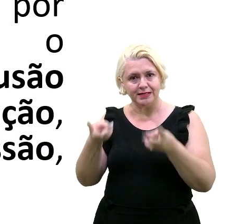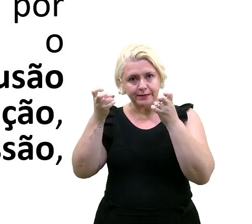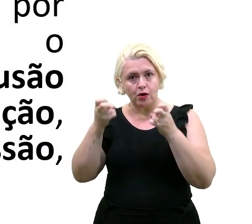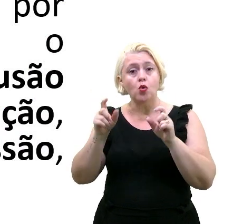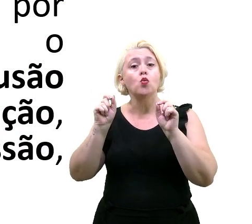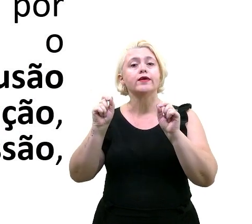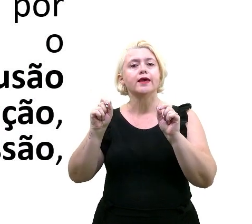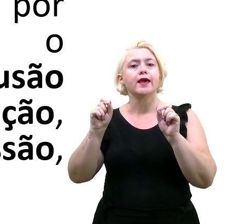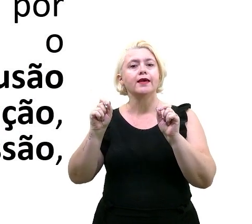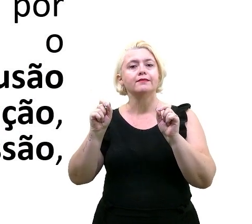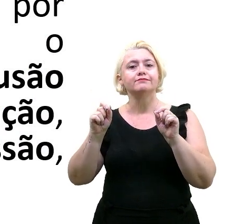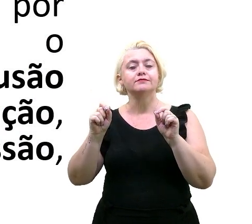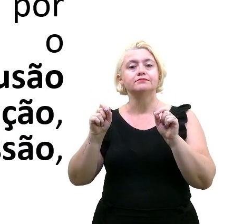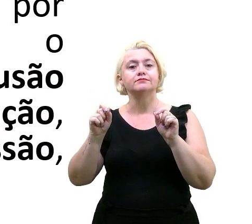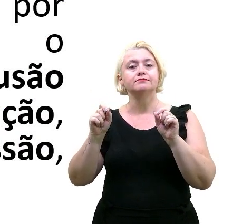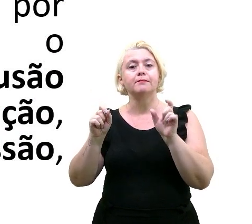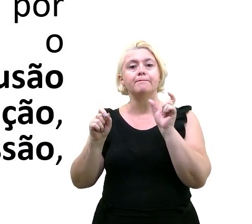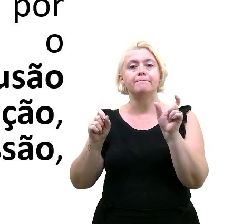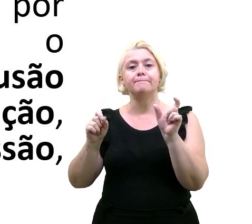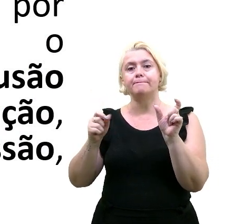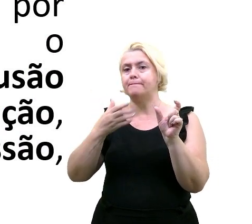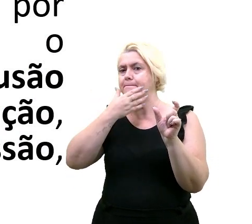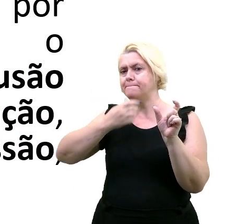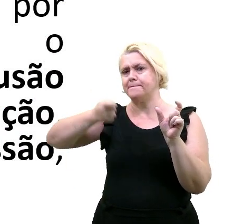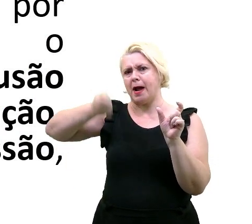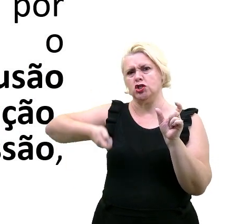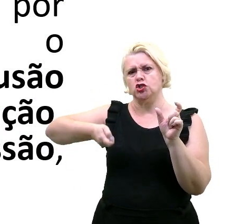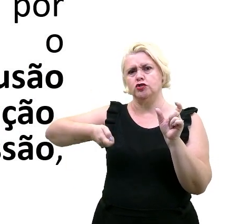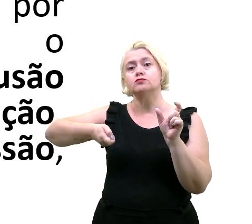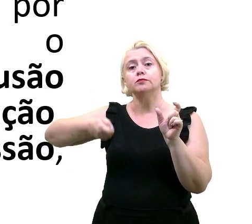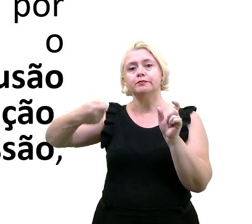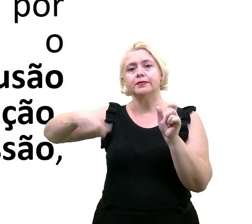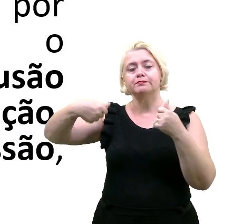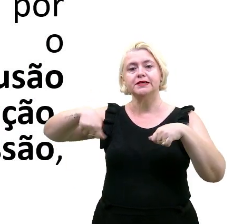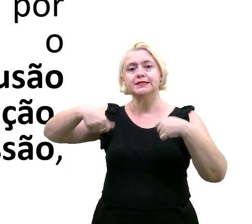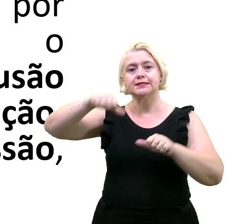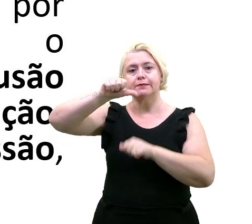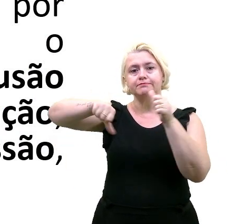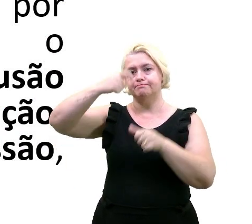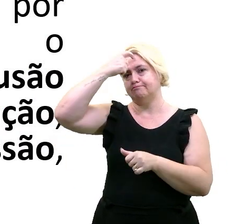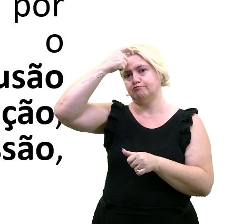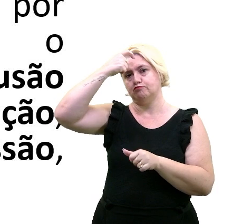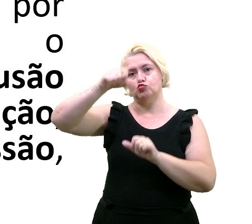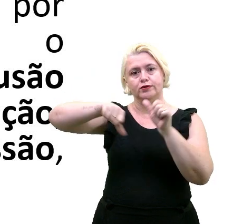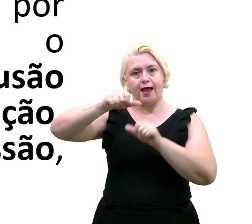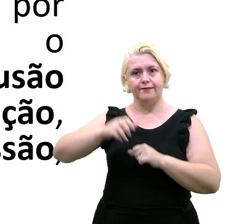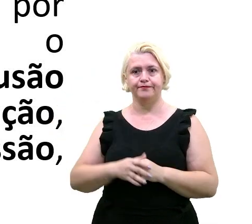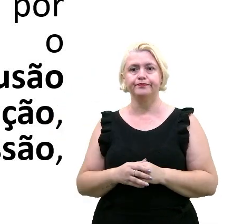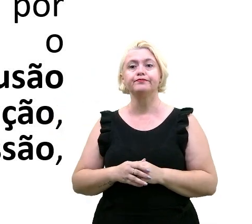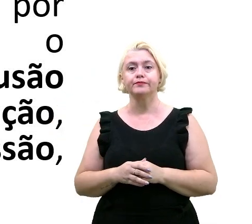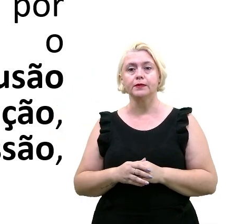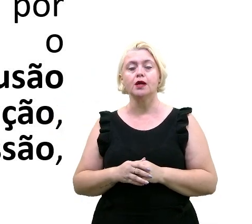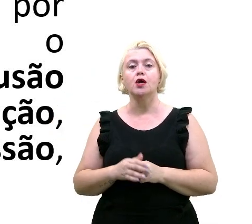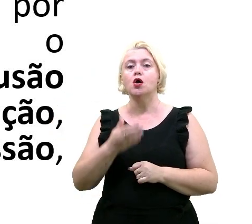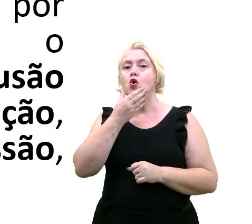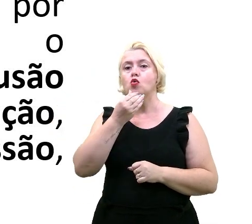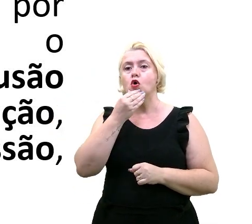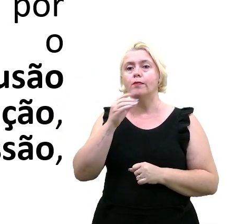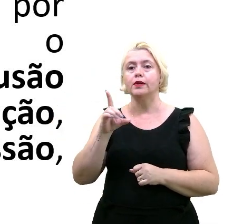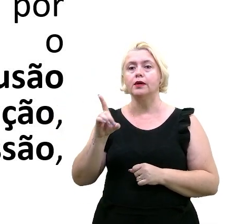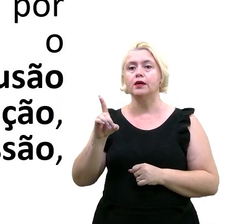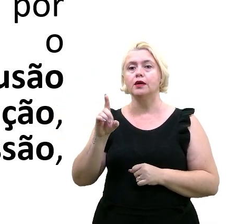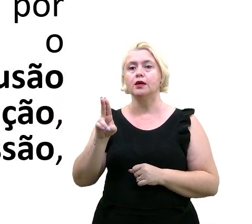machismo né Então tá falando dessa mentalidade que precisa ser mudada segundo Dark o fato social é uma